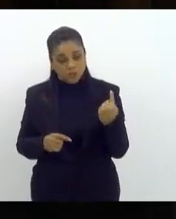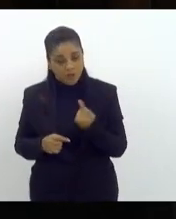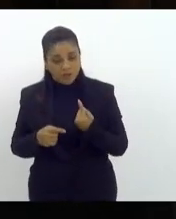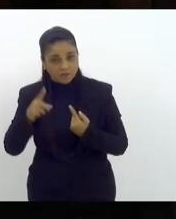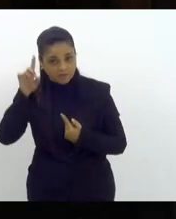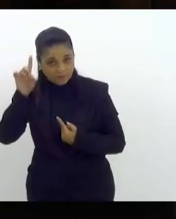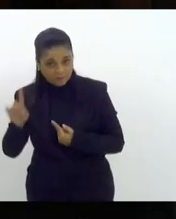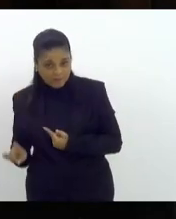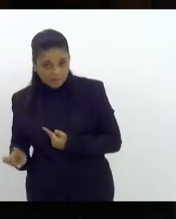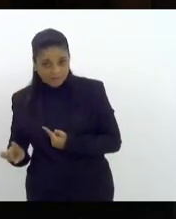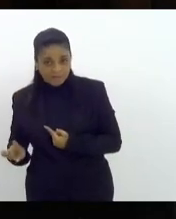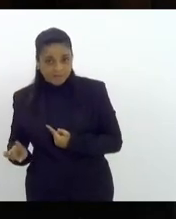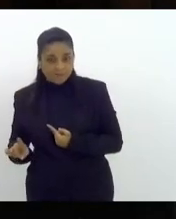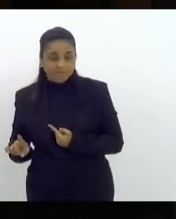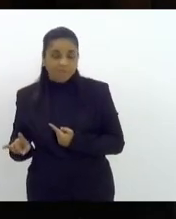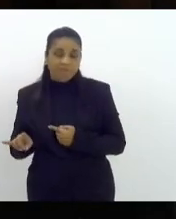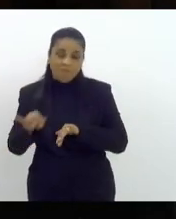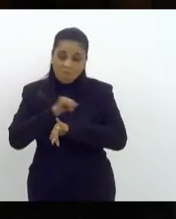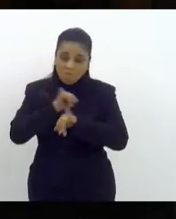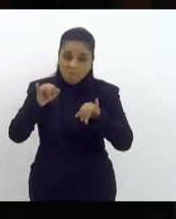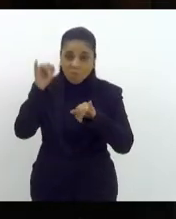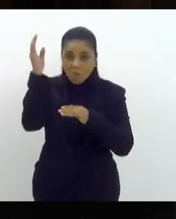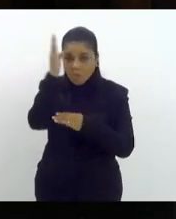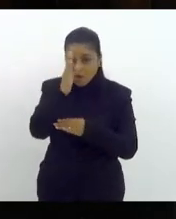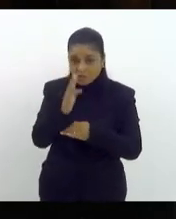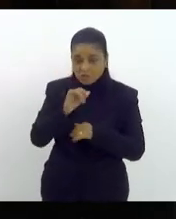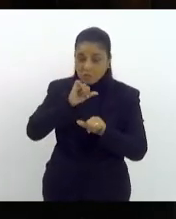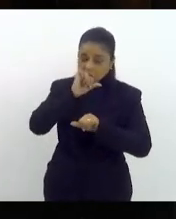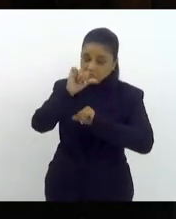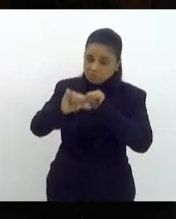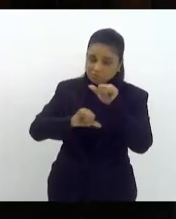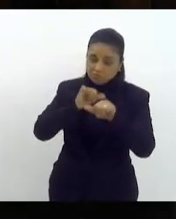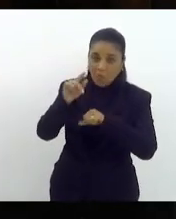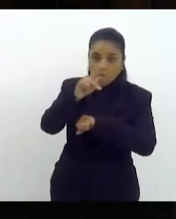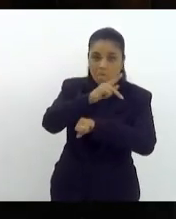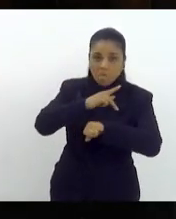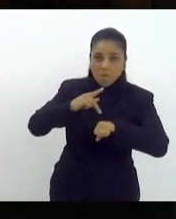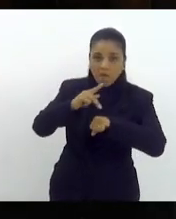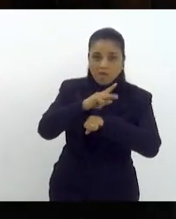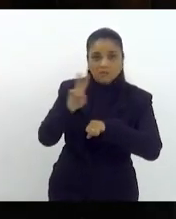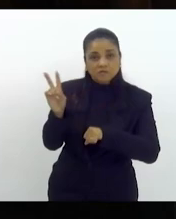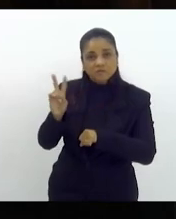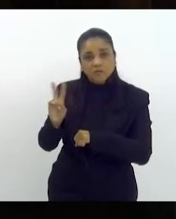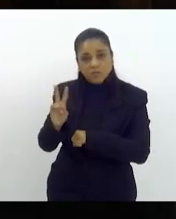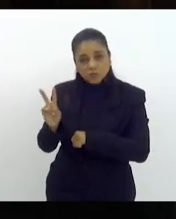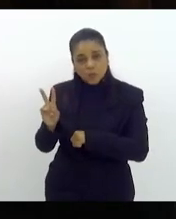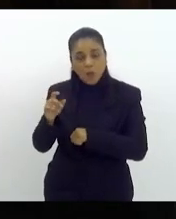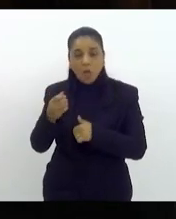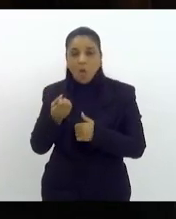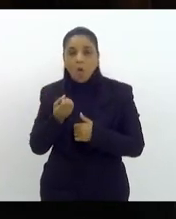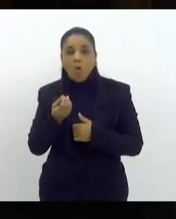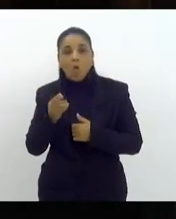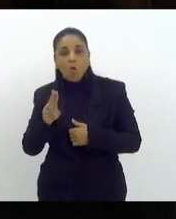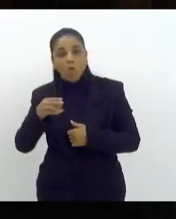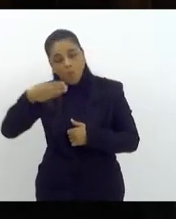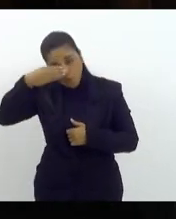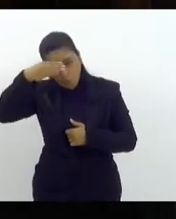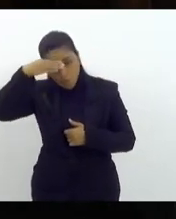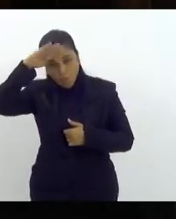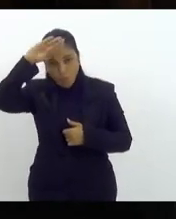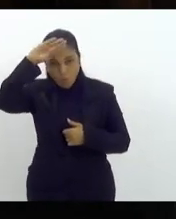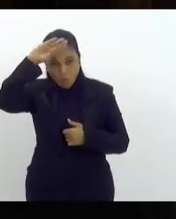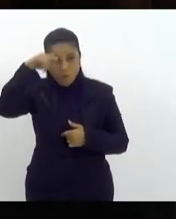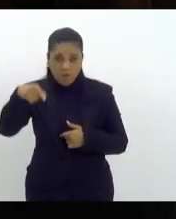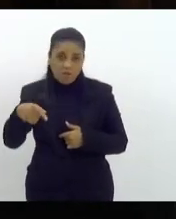com o Brasil pode se tornar uma Venezuela o Brasil pode se tornar Cuba na mão desses caras Eu particularmente